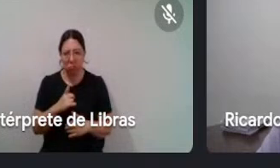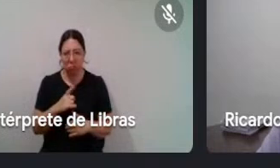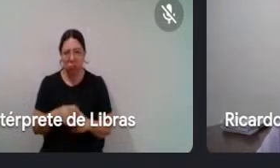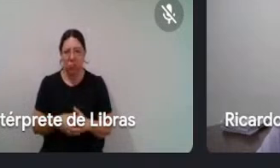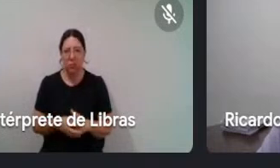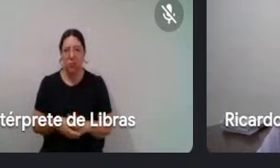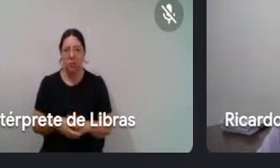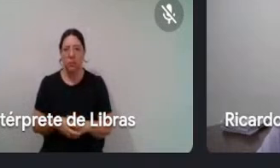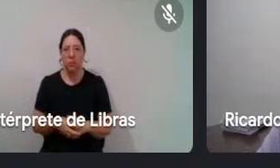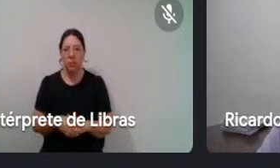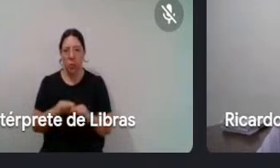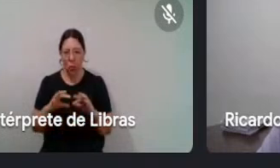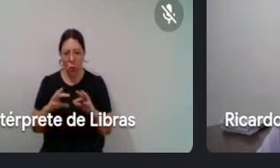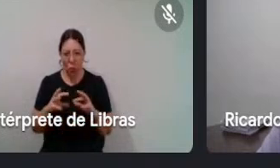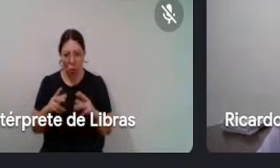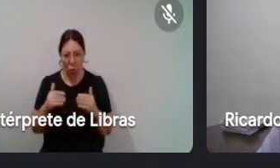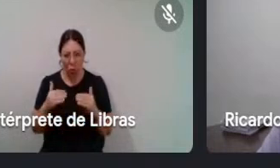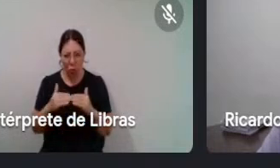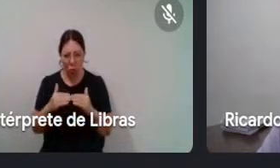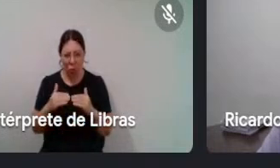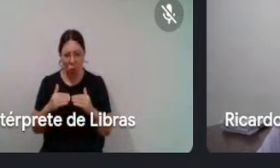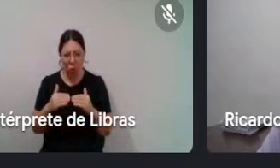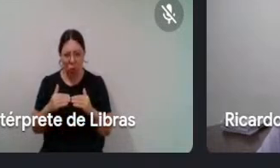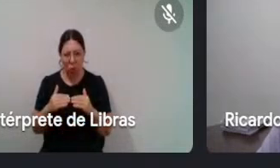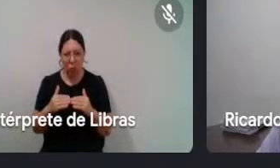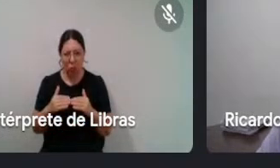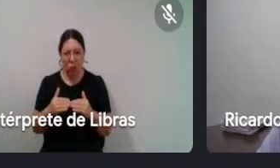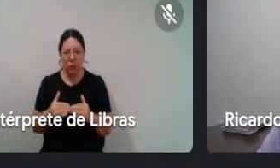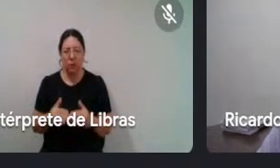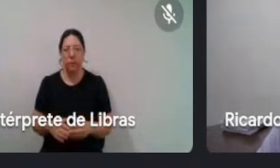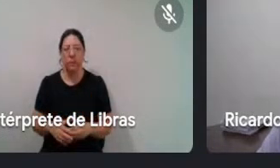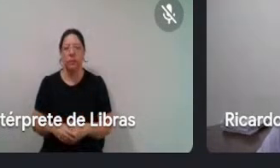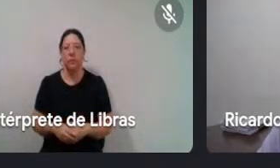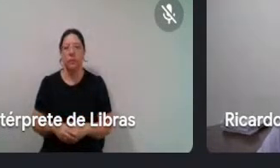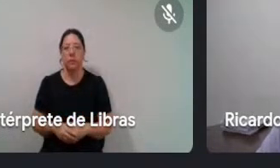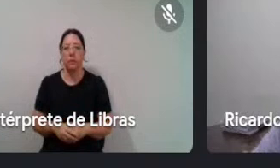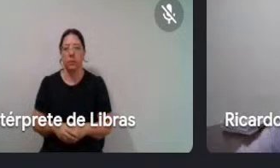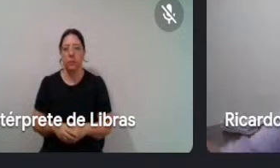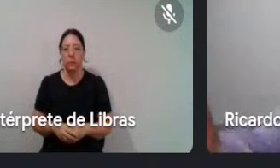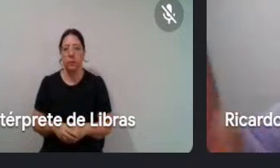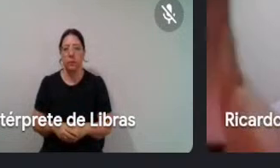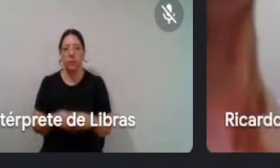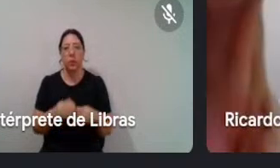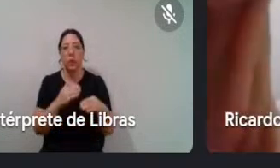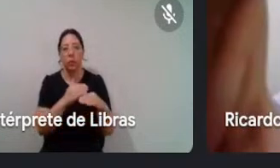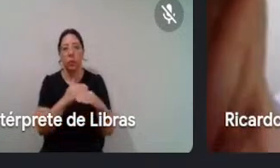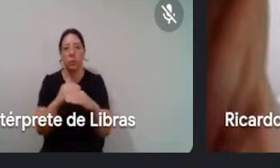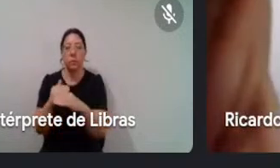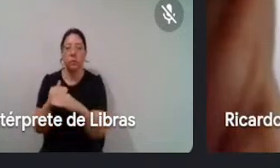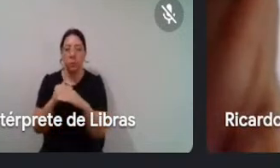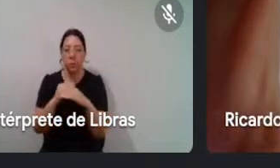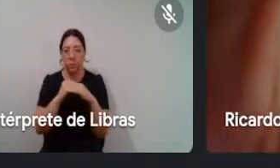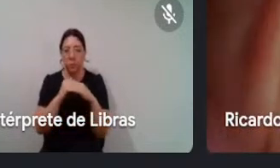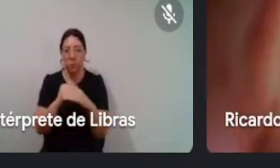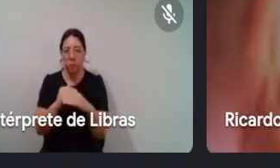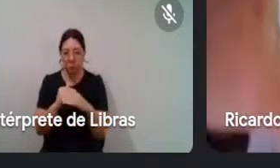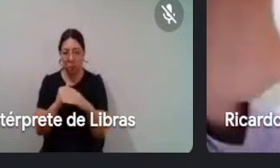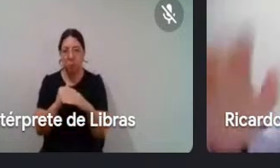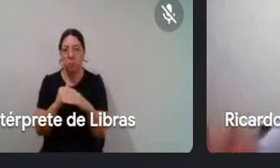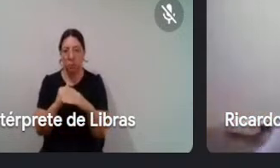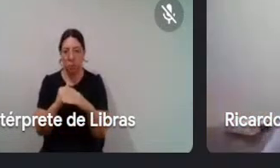Todos aprovam o voto? Perfeito. Então, por unanimidade, a corte aprova